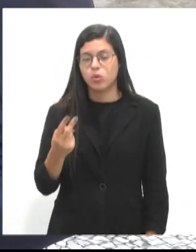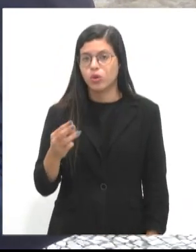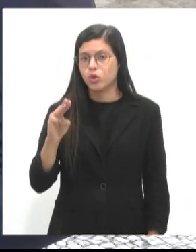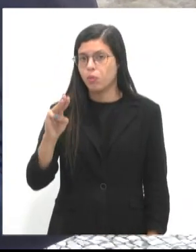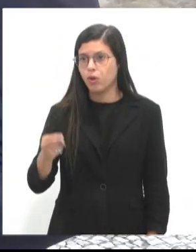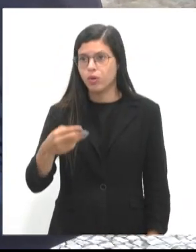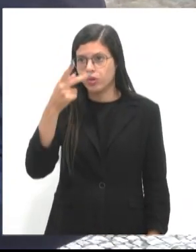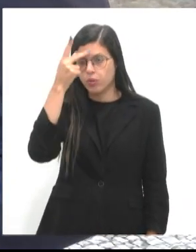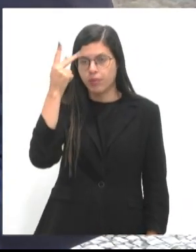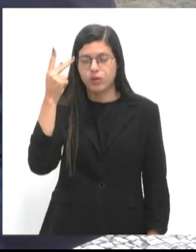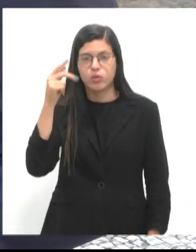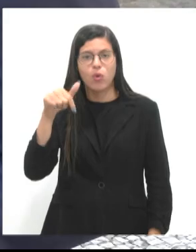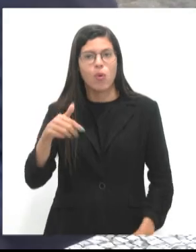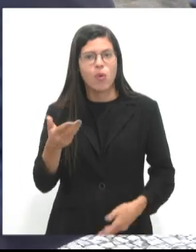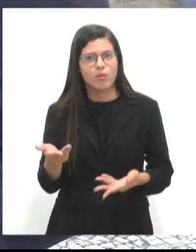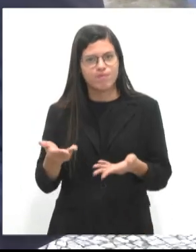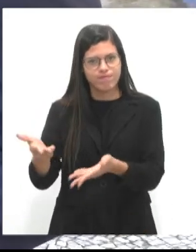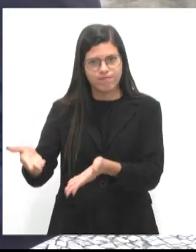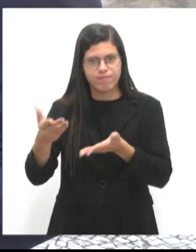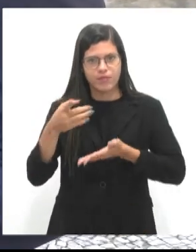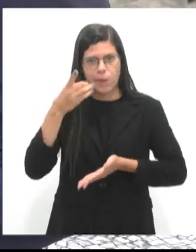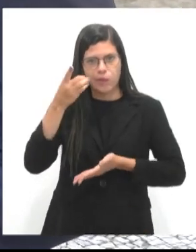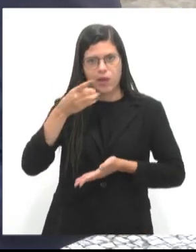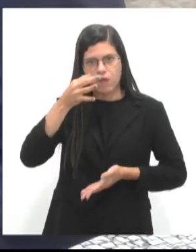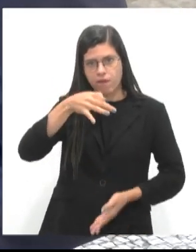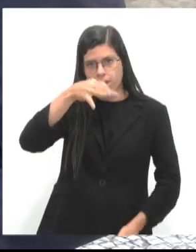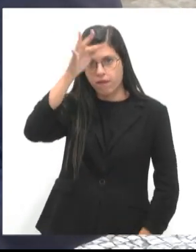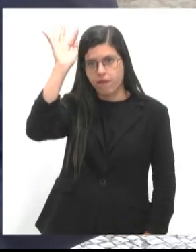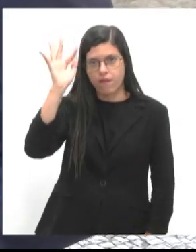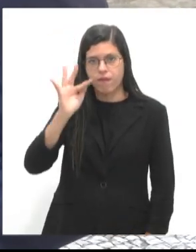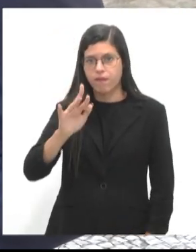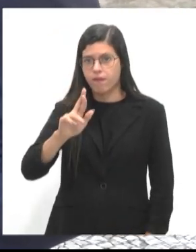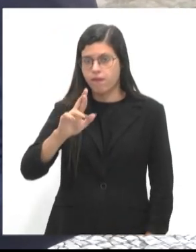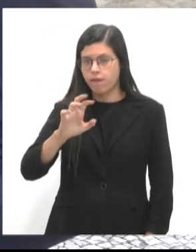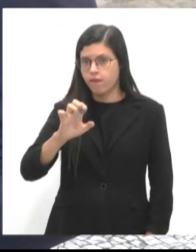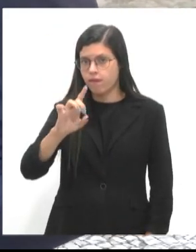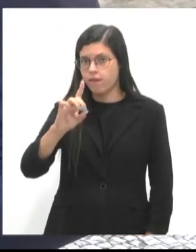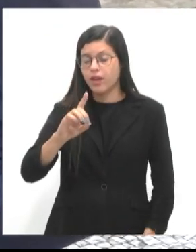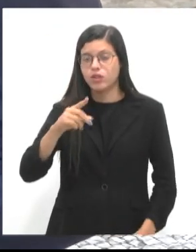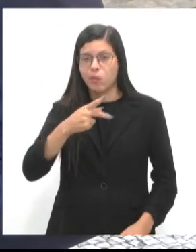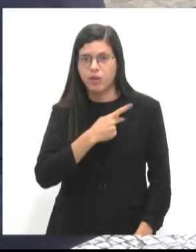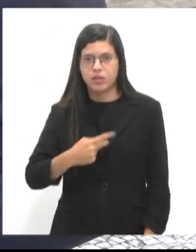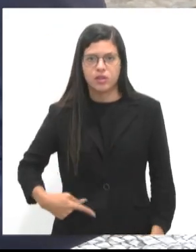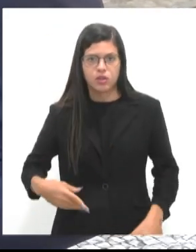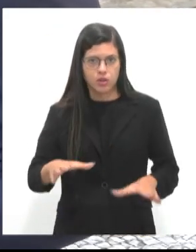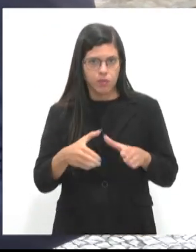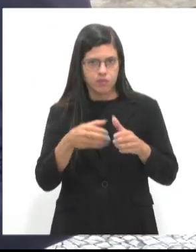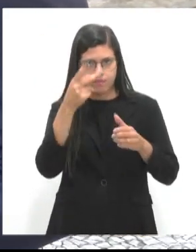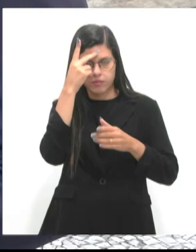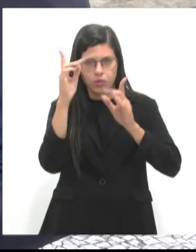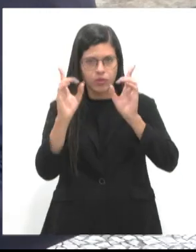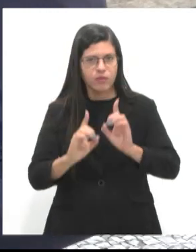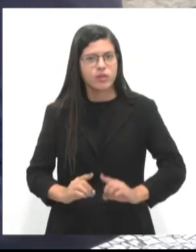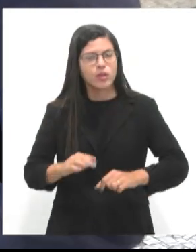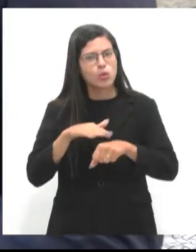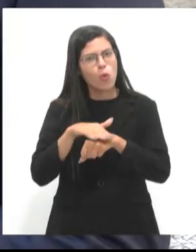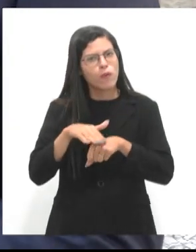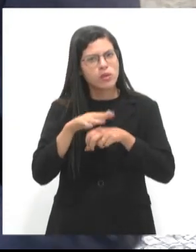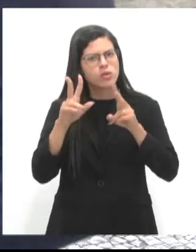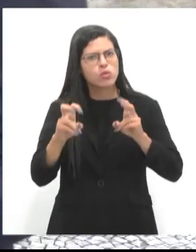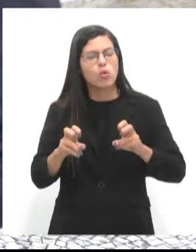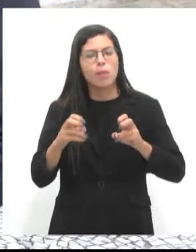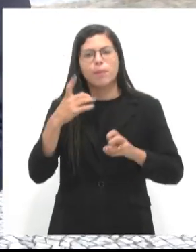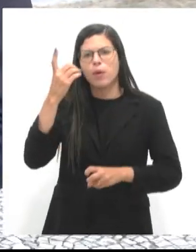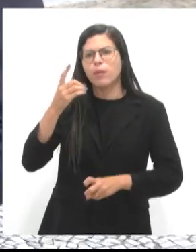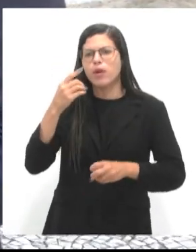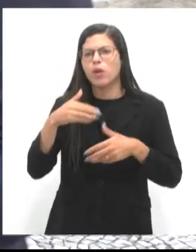pessoas. Hoje a gente recebe o deputado Fred Pacheco, que é presidente da Comissão da Pessoa com Deficiência, para falar sobre esse tema. Deputado, quais ações